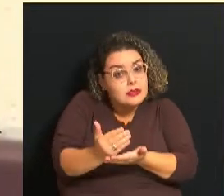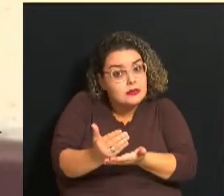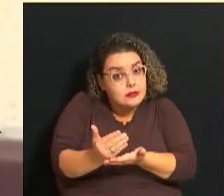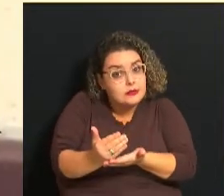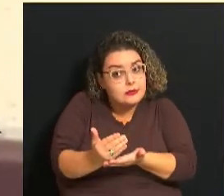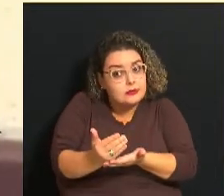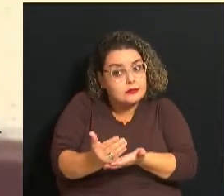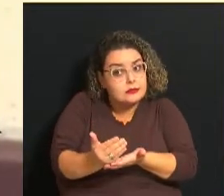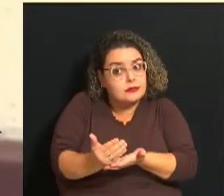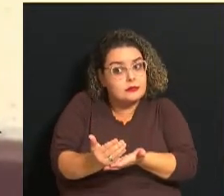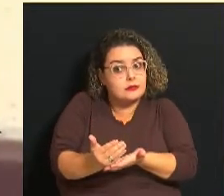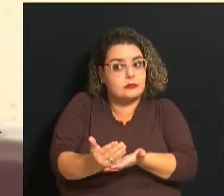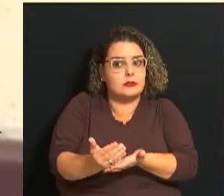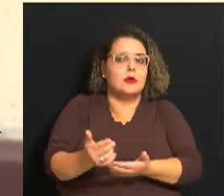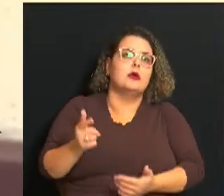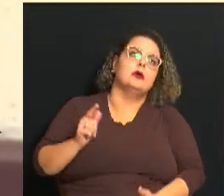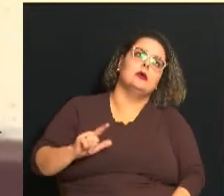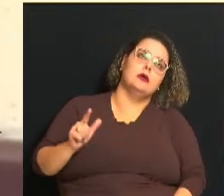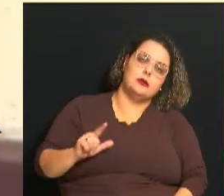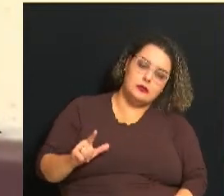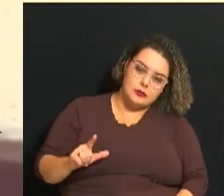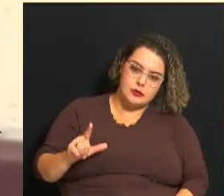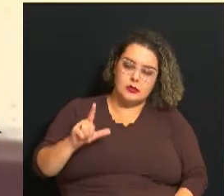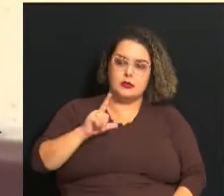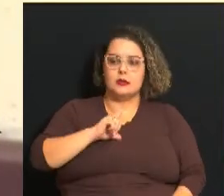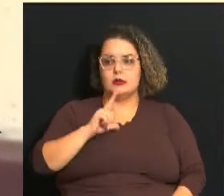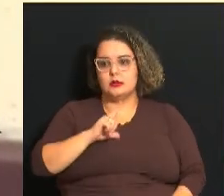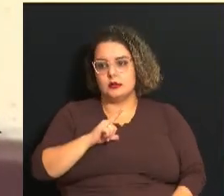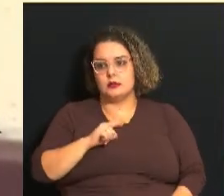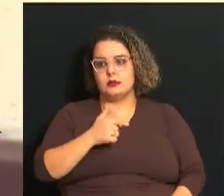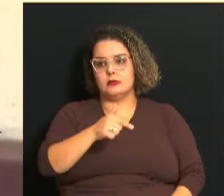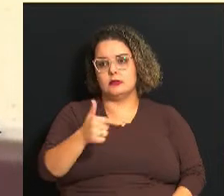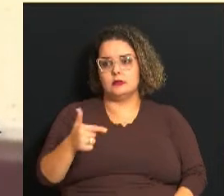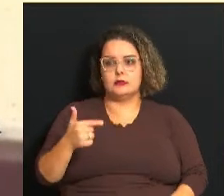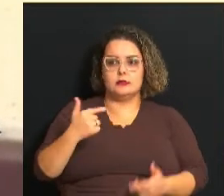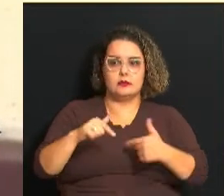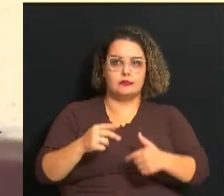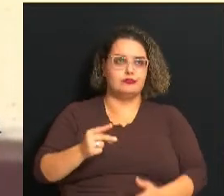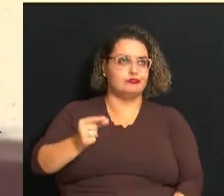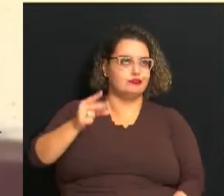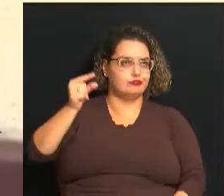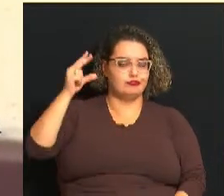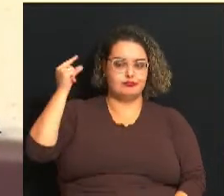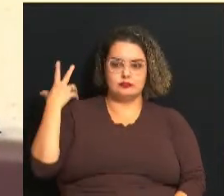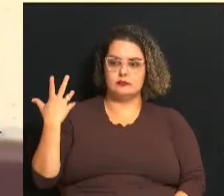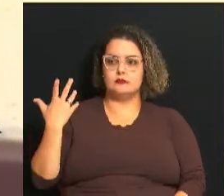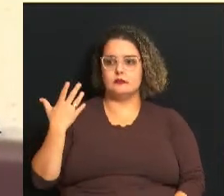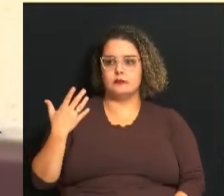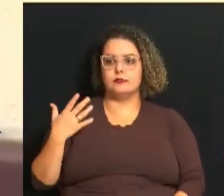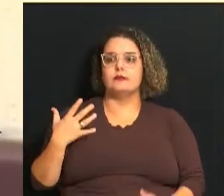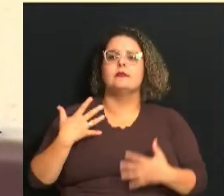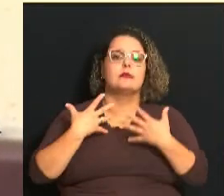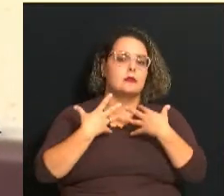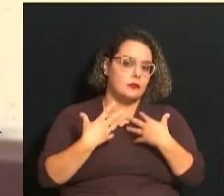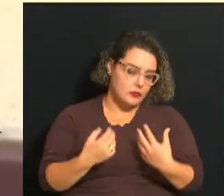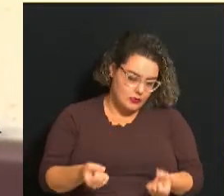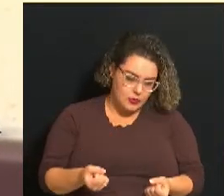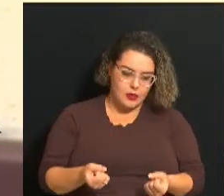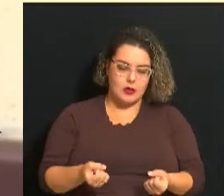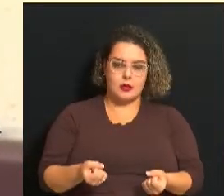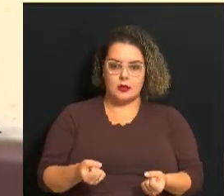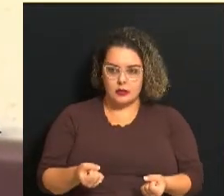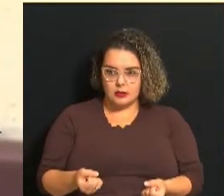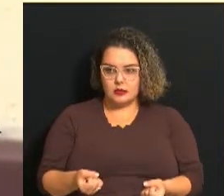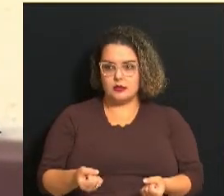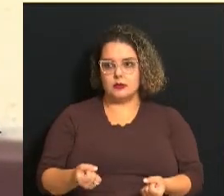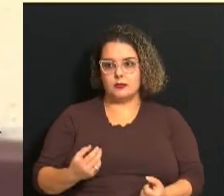começa já lógico vai ter muita gente que tá que tá desempregado há muito tempo que que se submete por conta da Questão